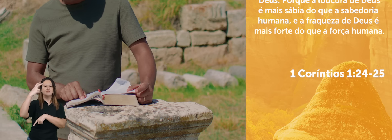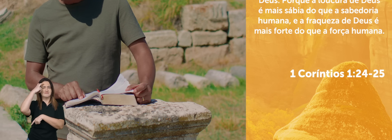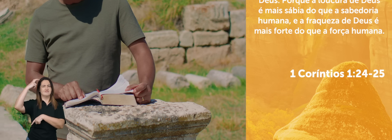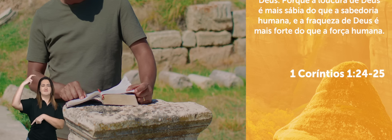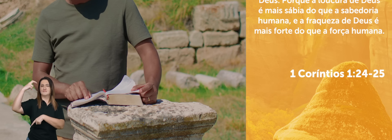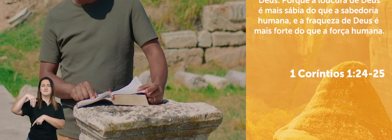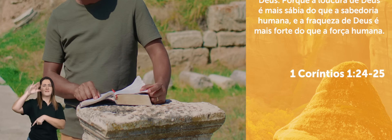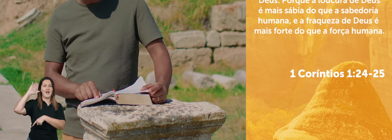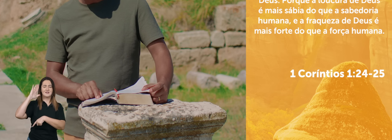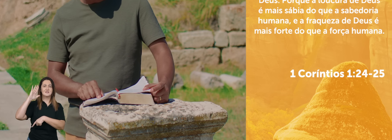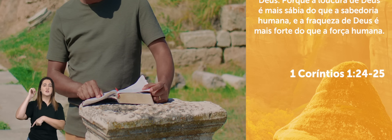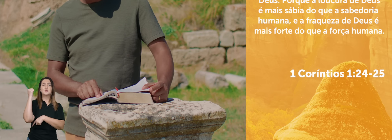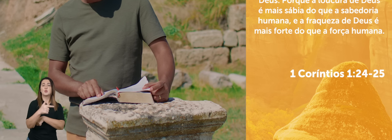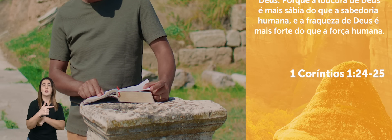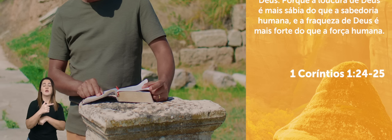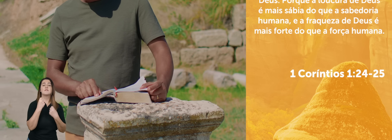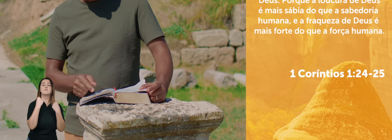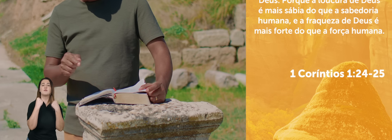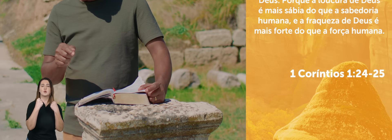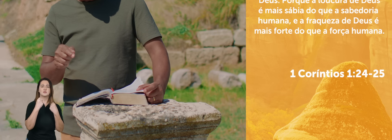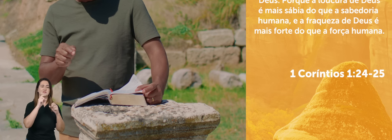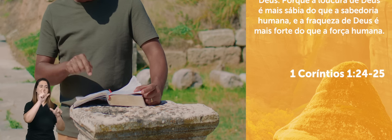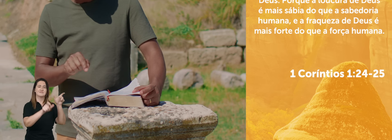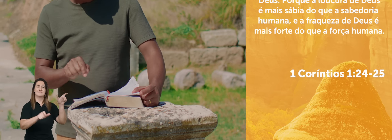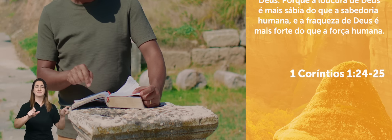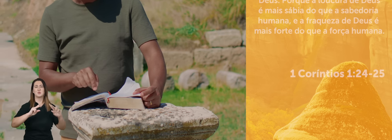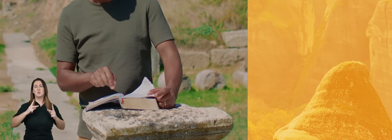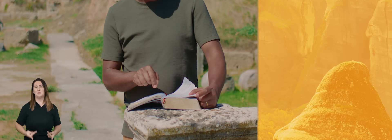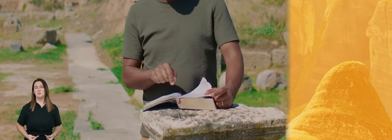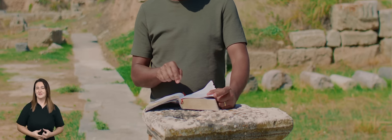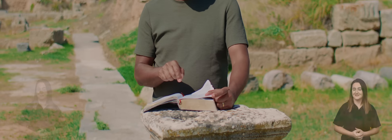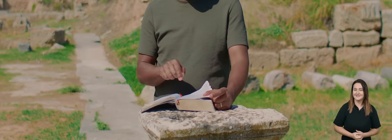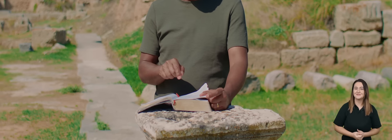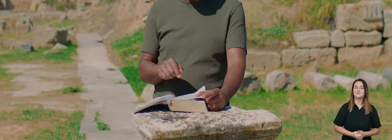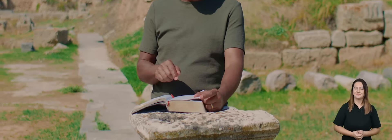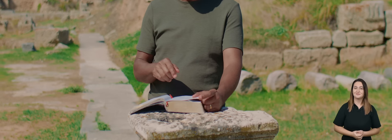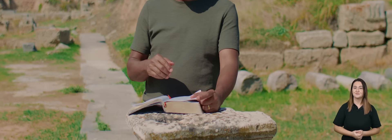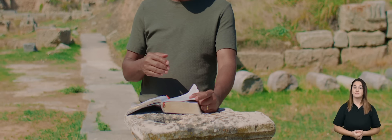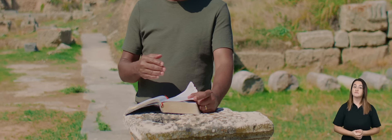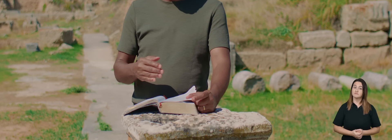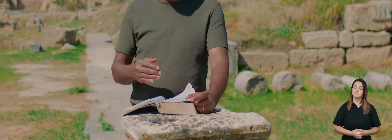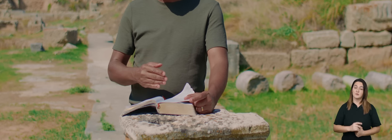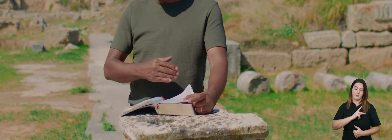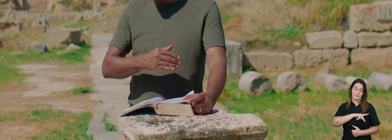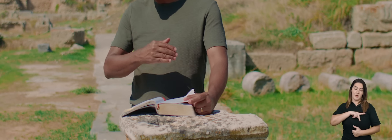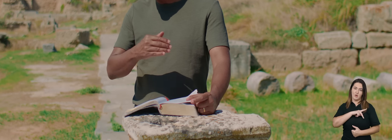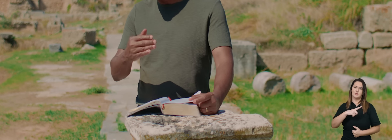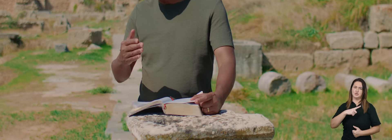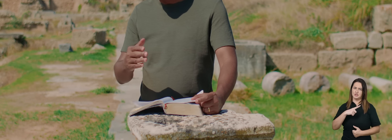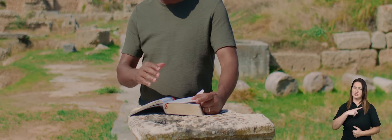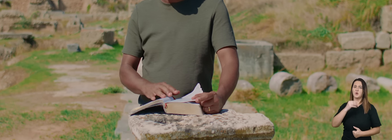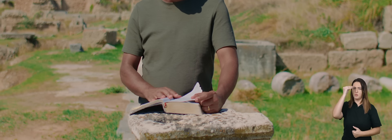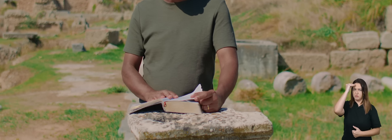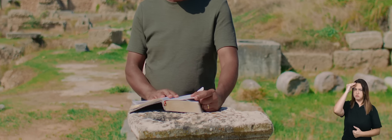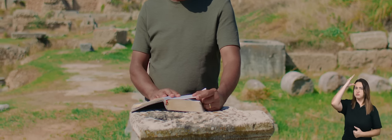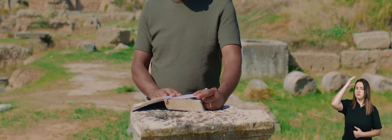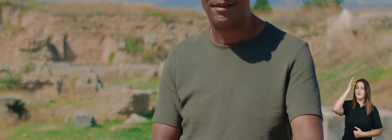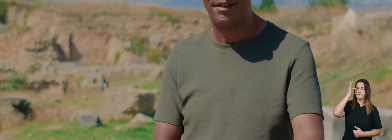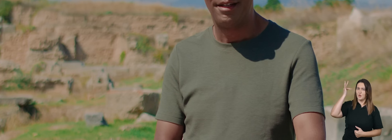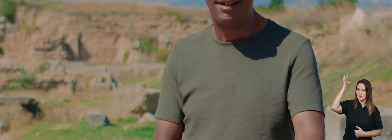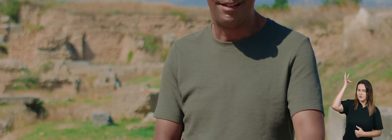forte do que a força humana. E o homem que escreveu isso tinha conhecimento filosófico de sobra para sua